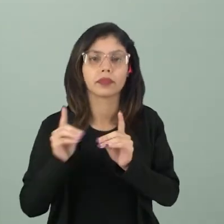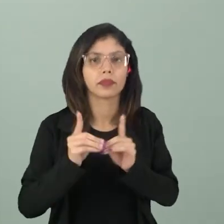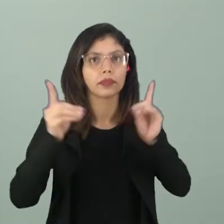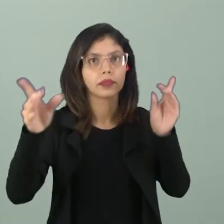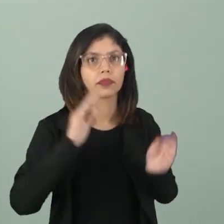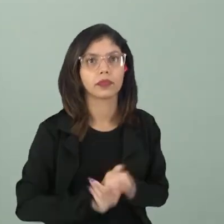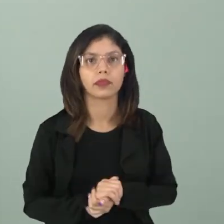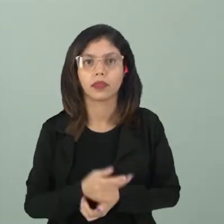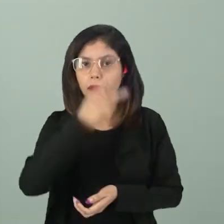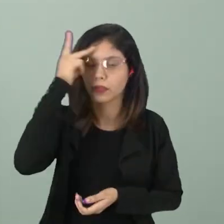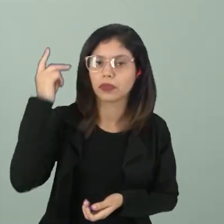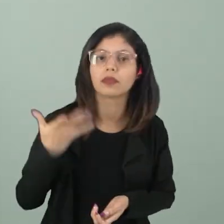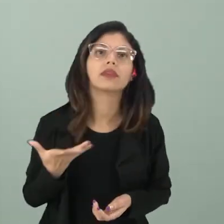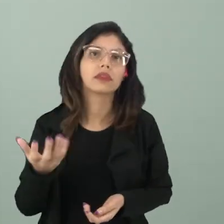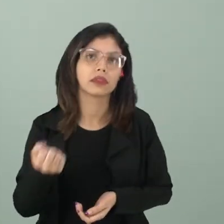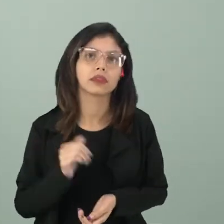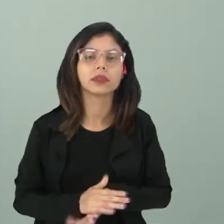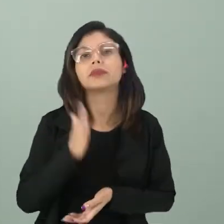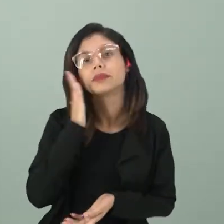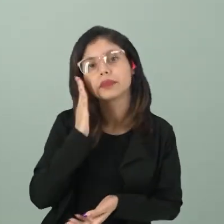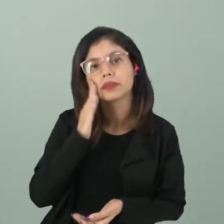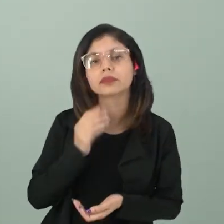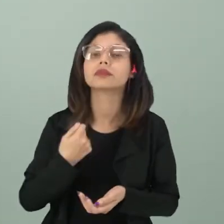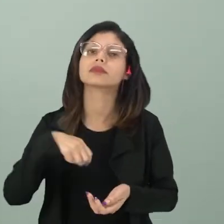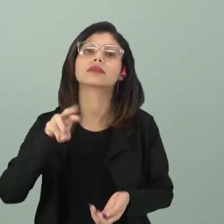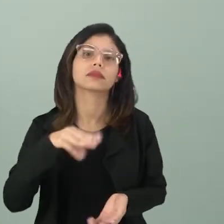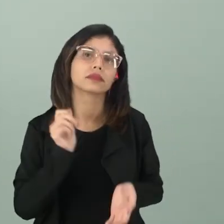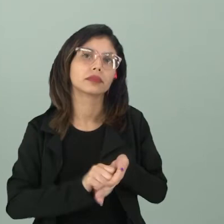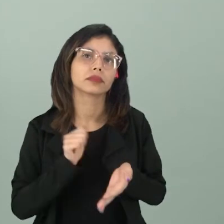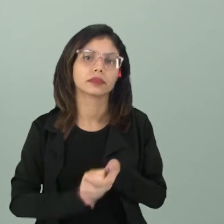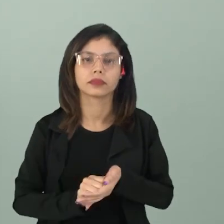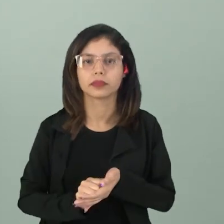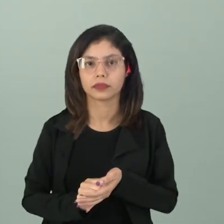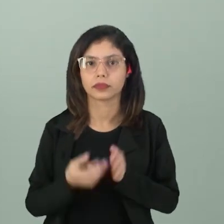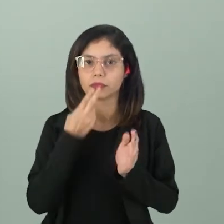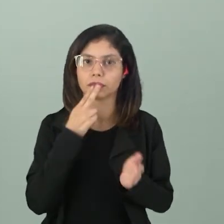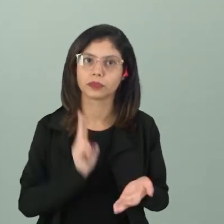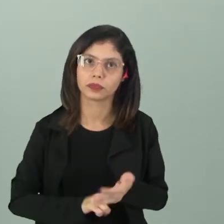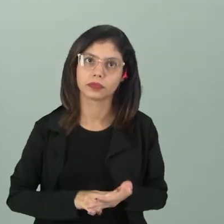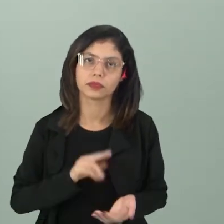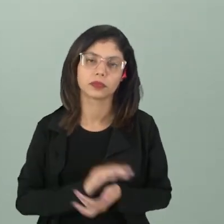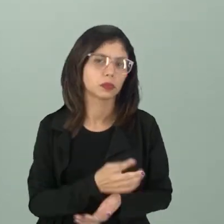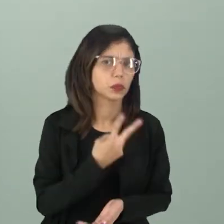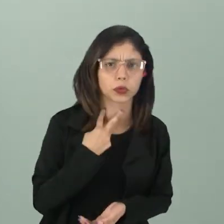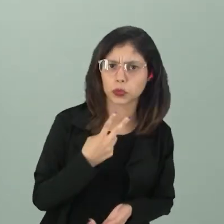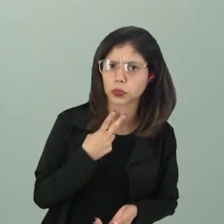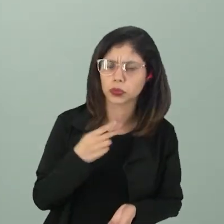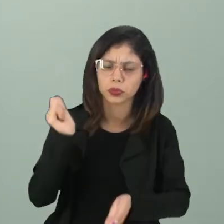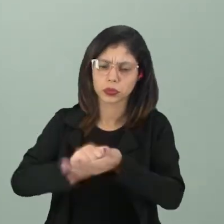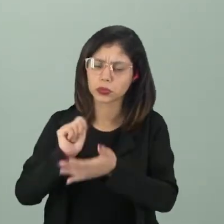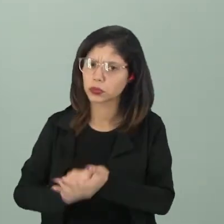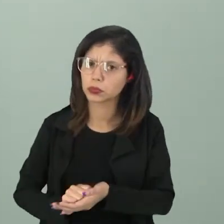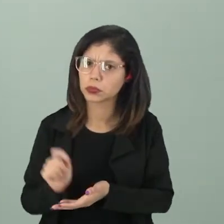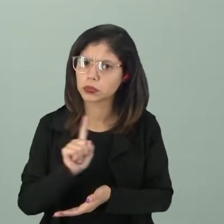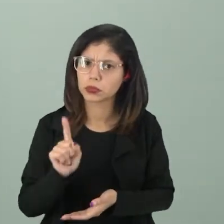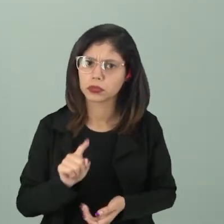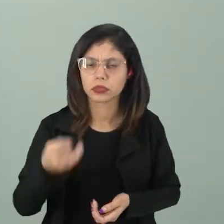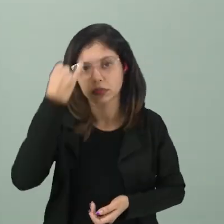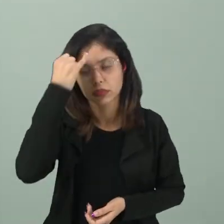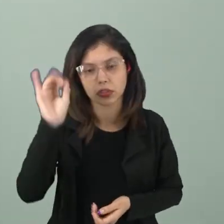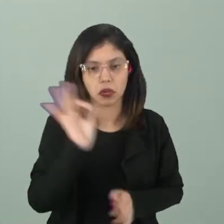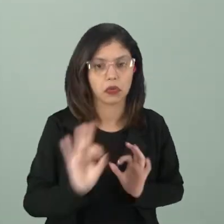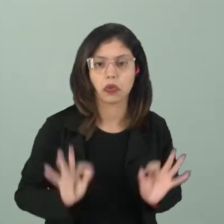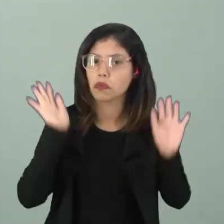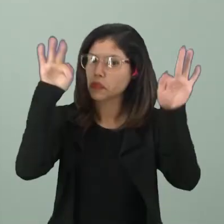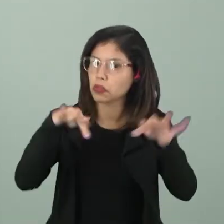para que a pessoa que vai receber compreenda quem está escrevendo essa carta. Não posso mandar uma carta sem assinar. Ela não vai ter uma ideia, não tem